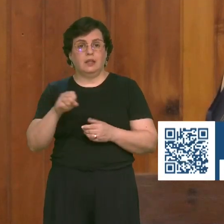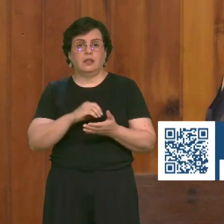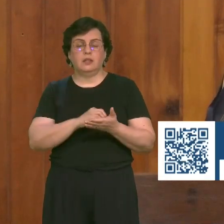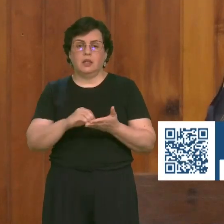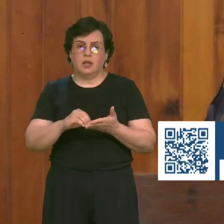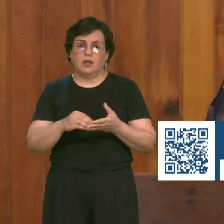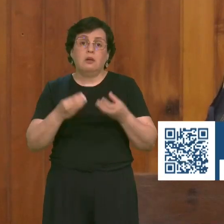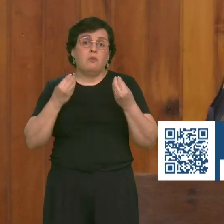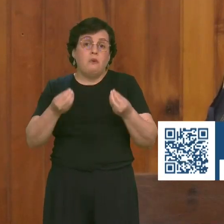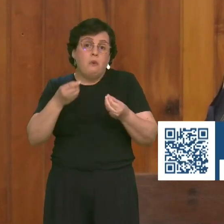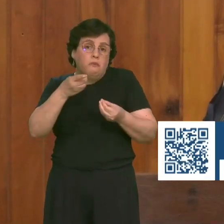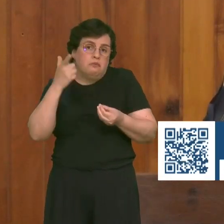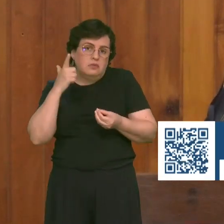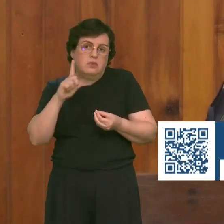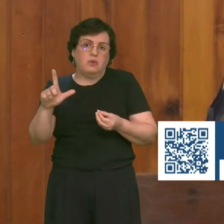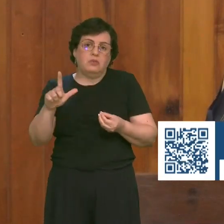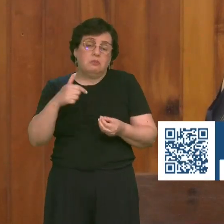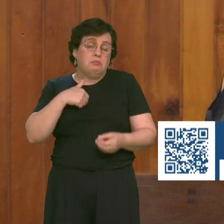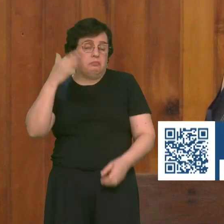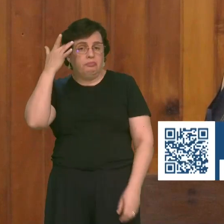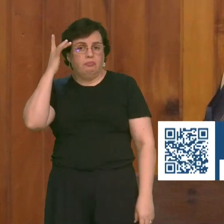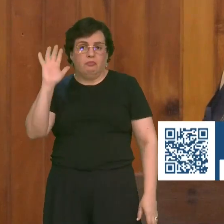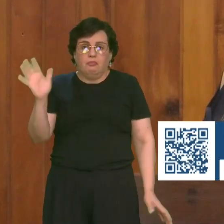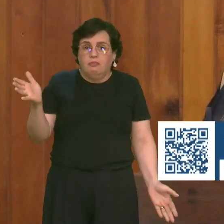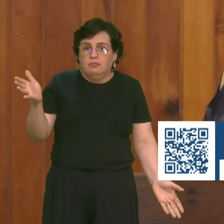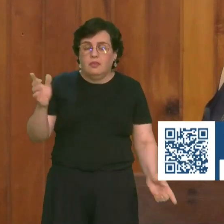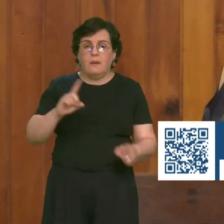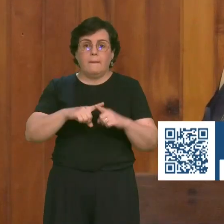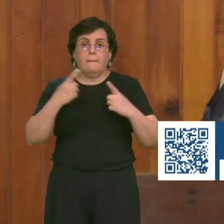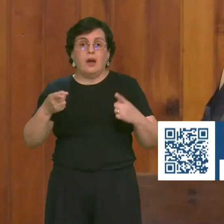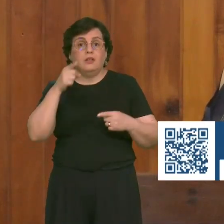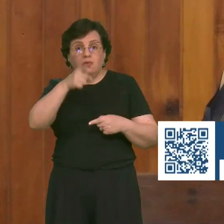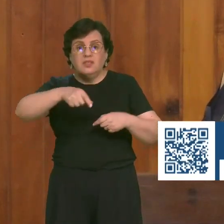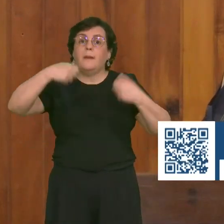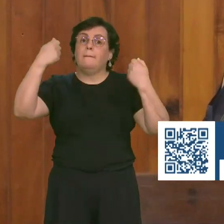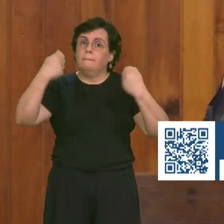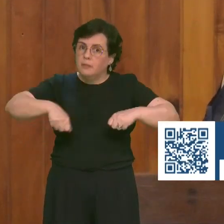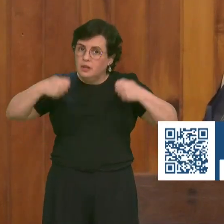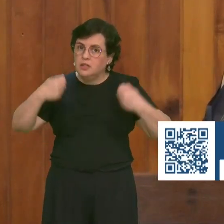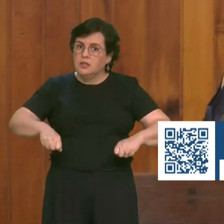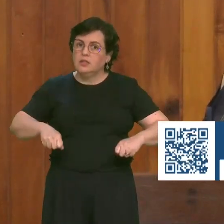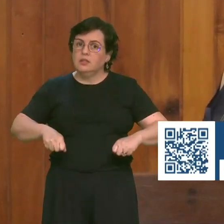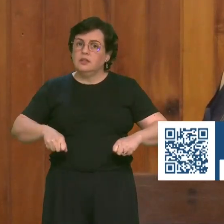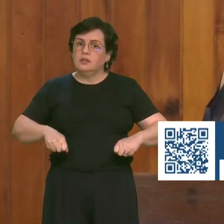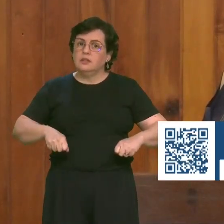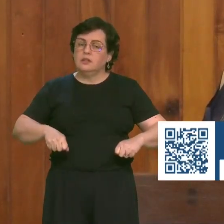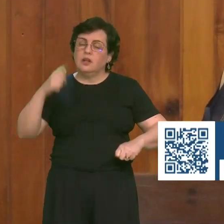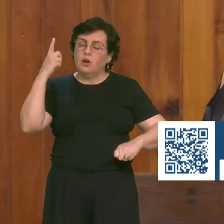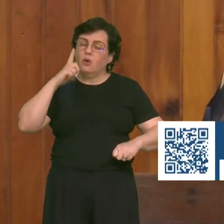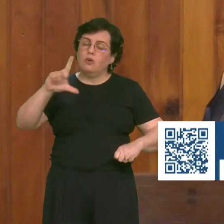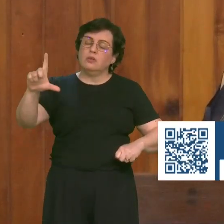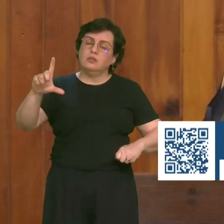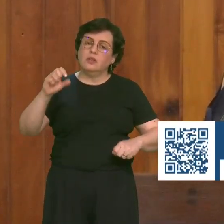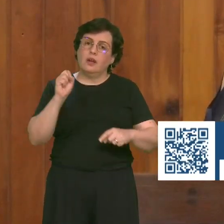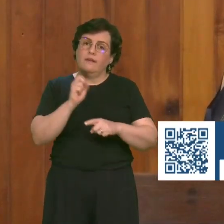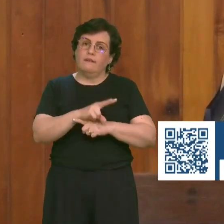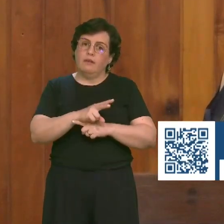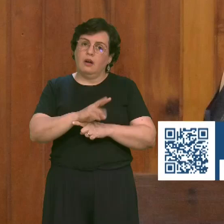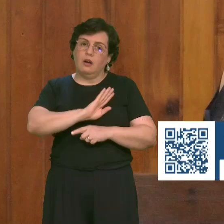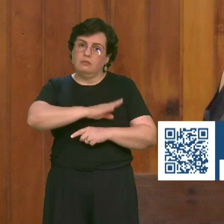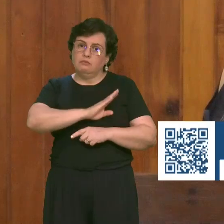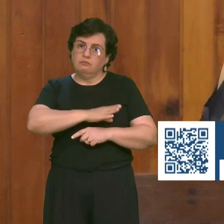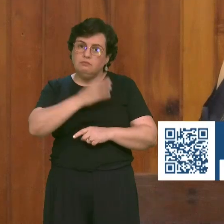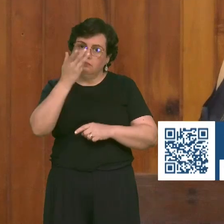como o senhor vai conseguir a vaga eu não sei mas o senhor tem que conseguir as vagas cardiologia infantil